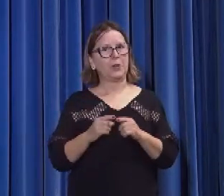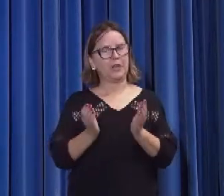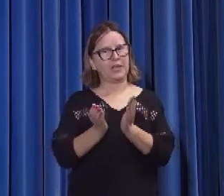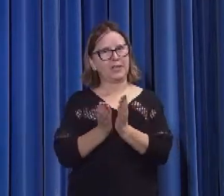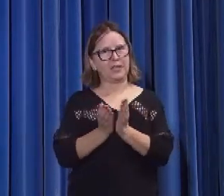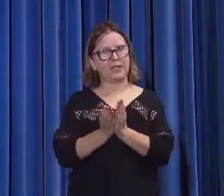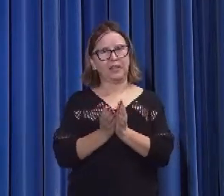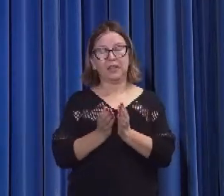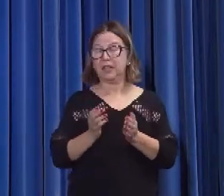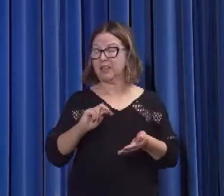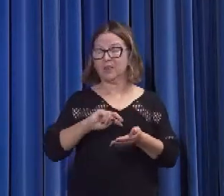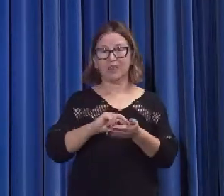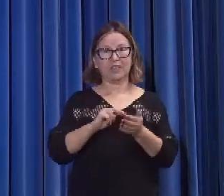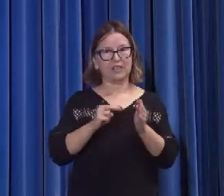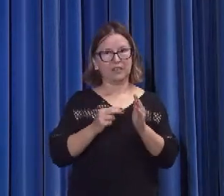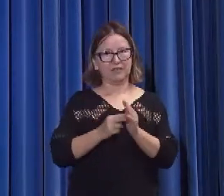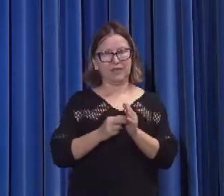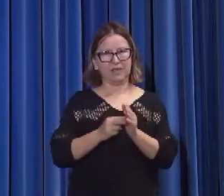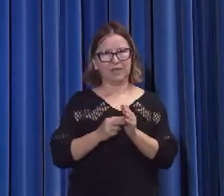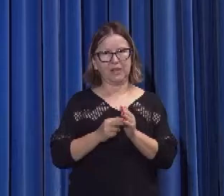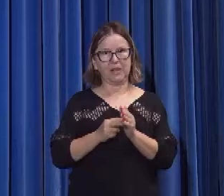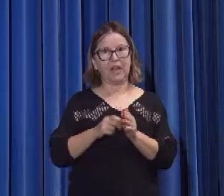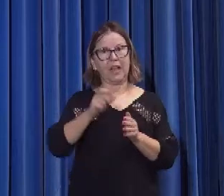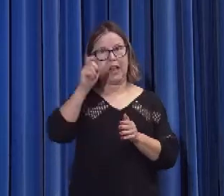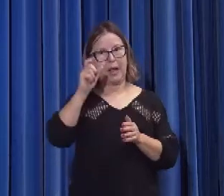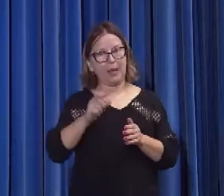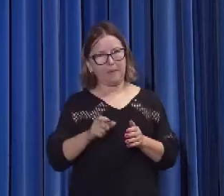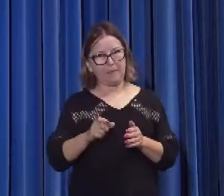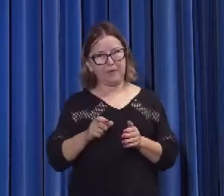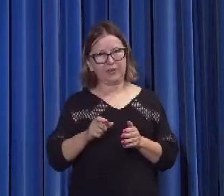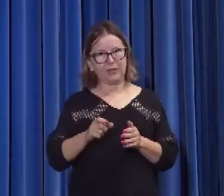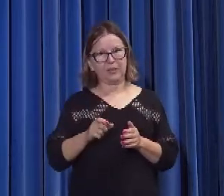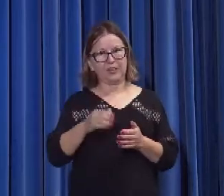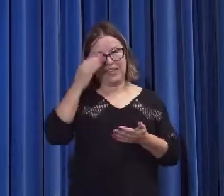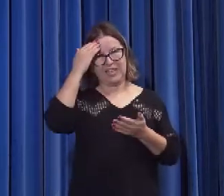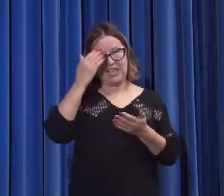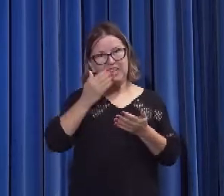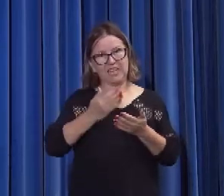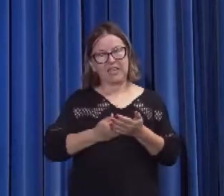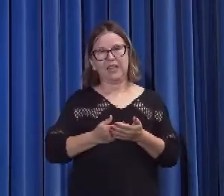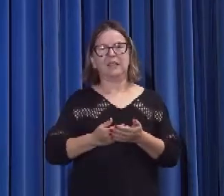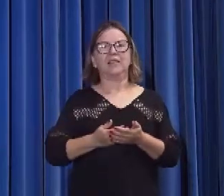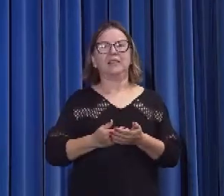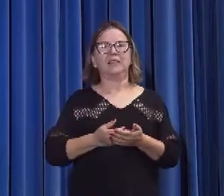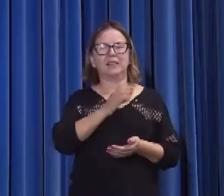Cristo, sem realmente terem nascido de novo, estão seguros.